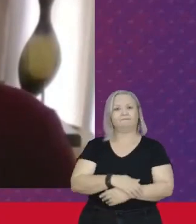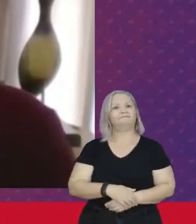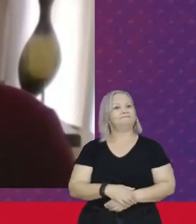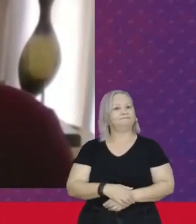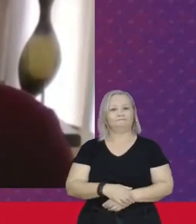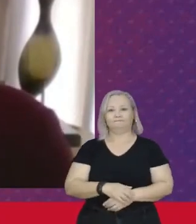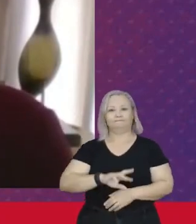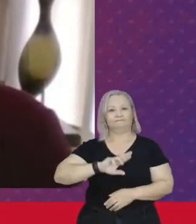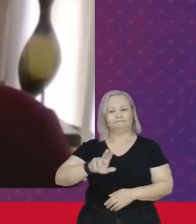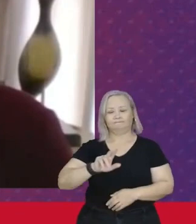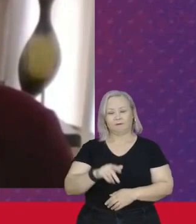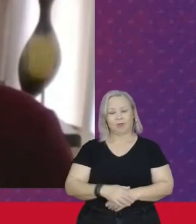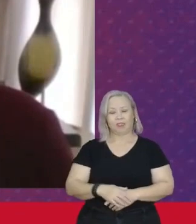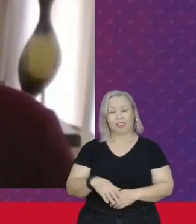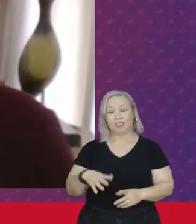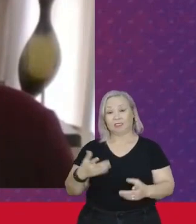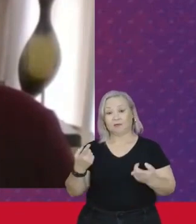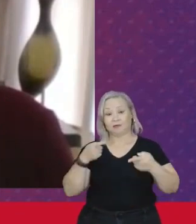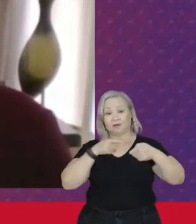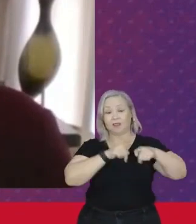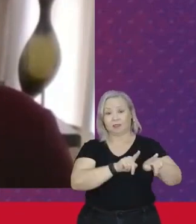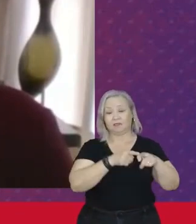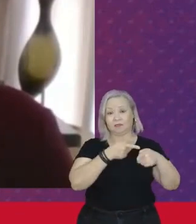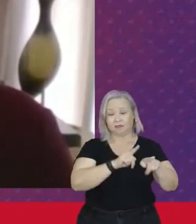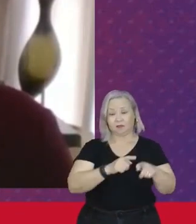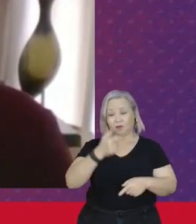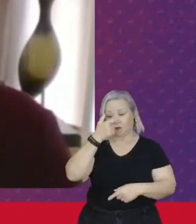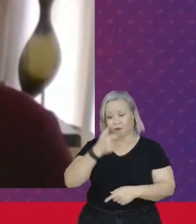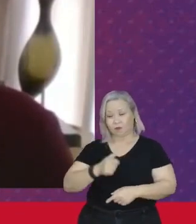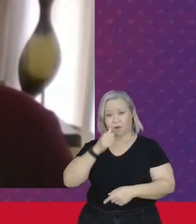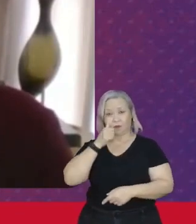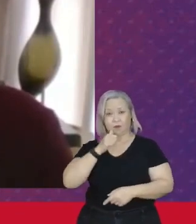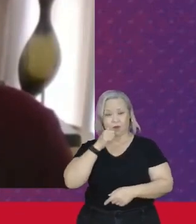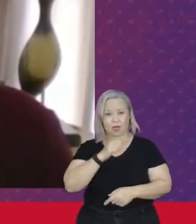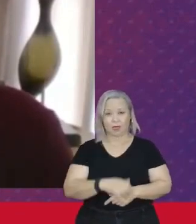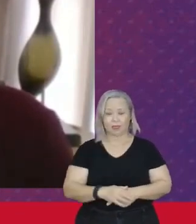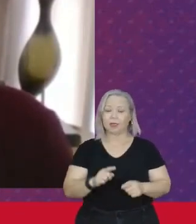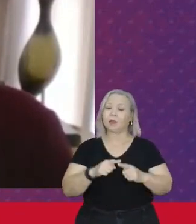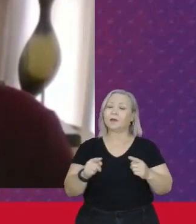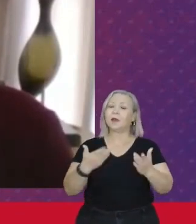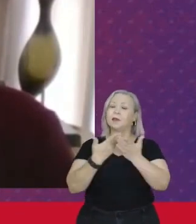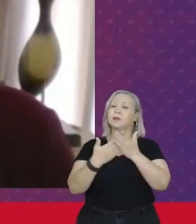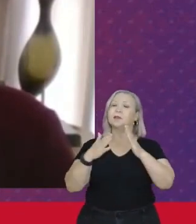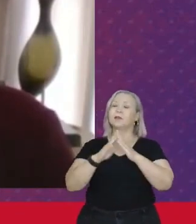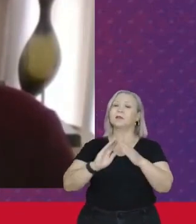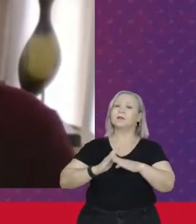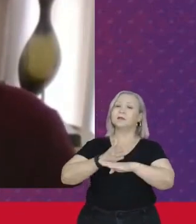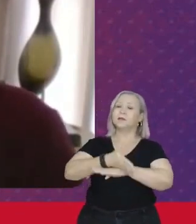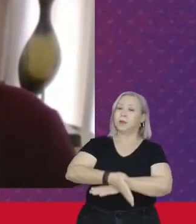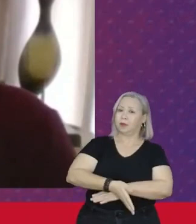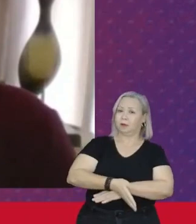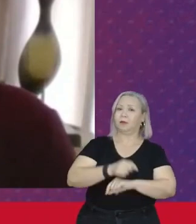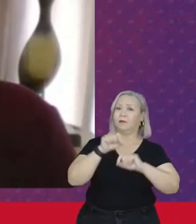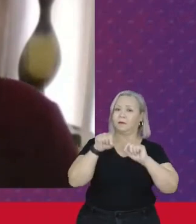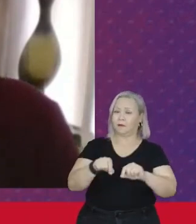tudo isso nos atinge duplamente quando somos mulheres. Mas que a escola também, através dessa ação,